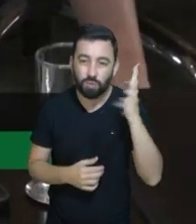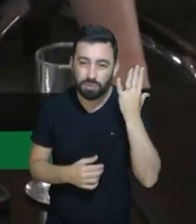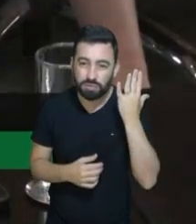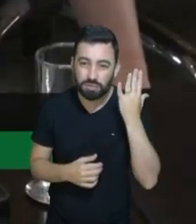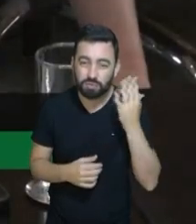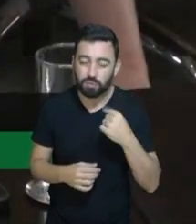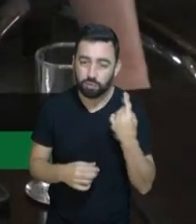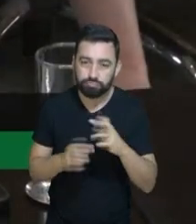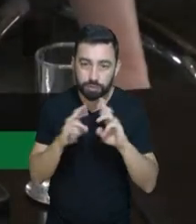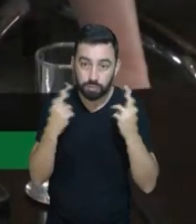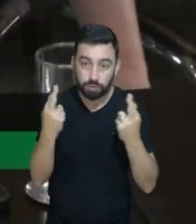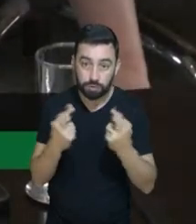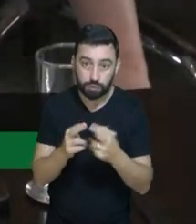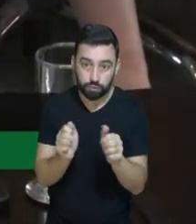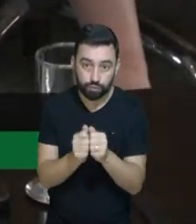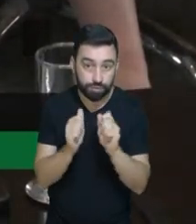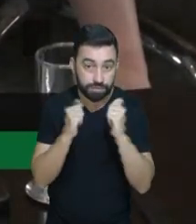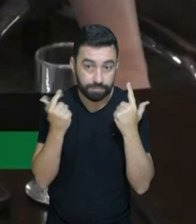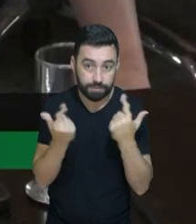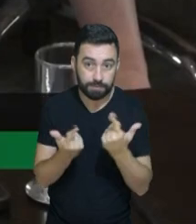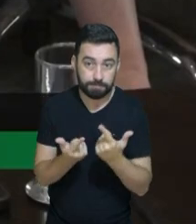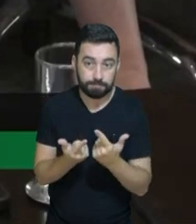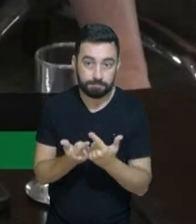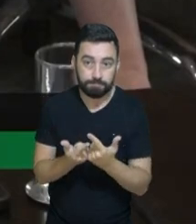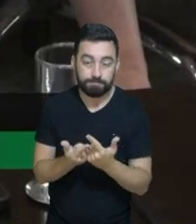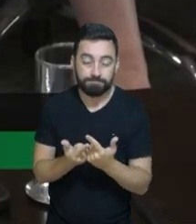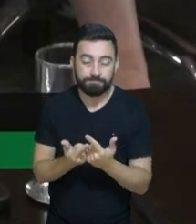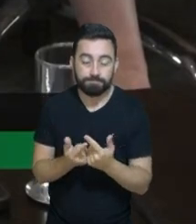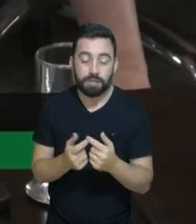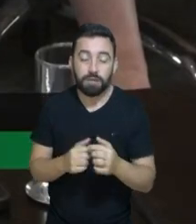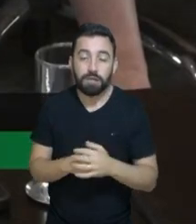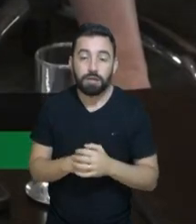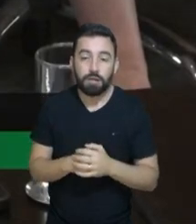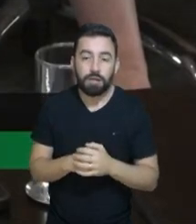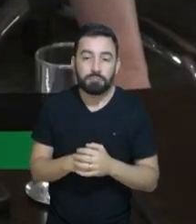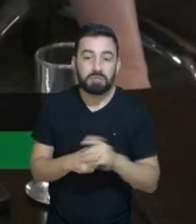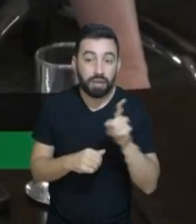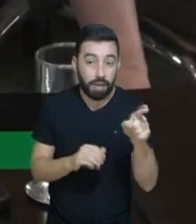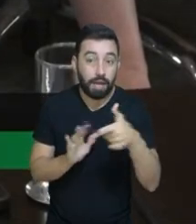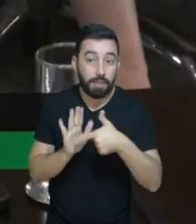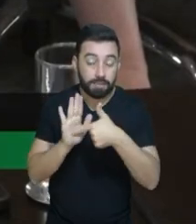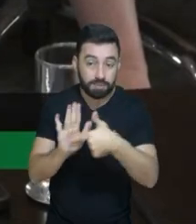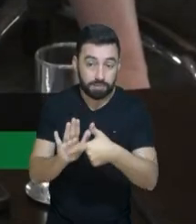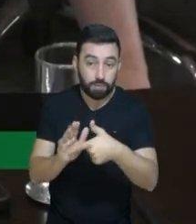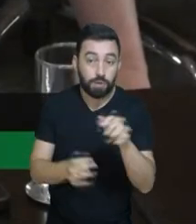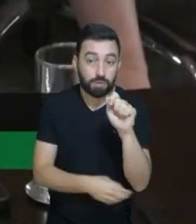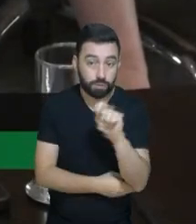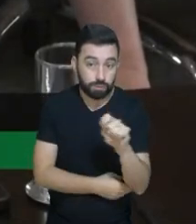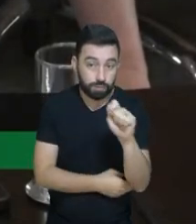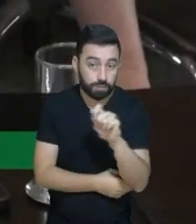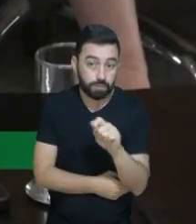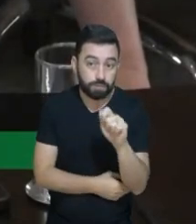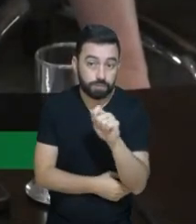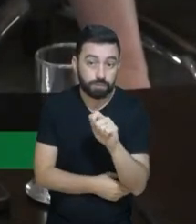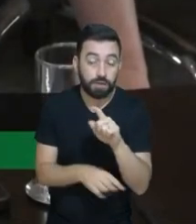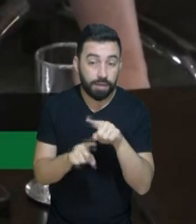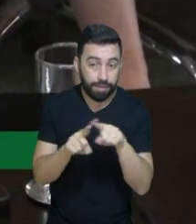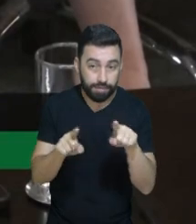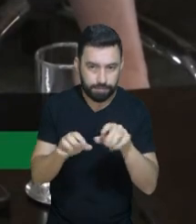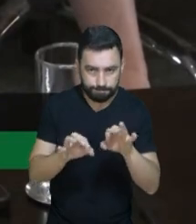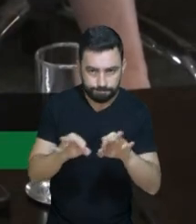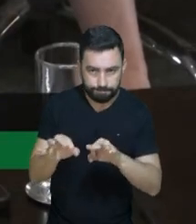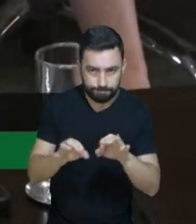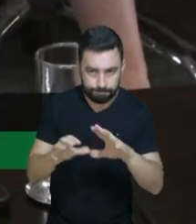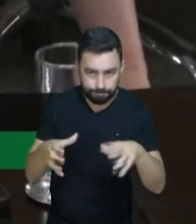reunidos a Assembleia Legislativa Itinerante a apresentação da associação que eles estão formando